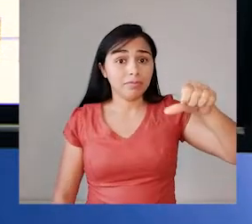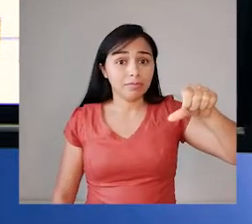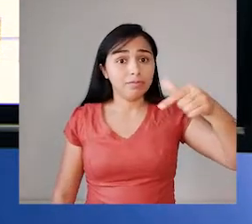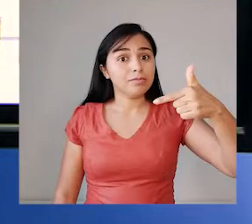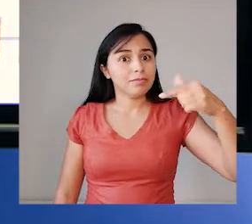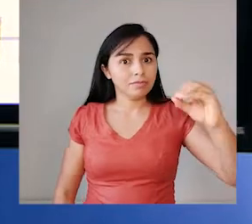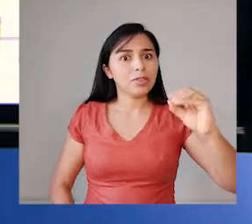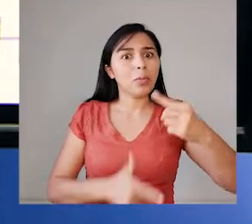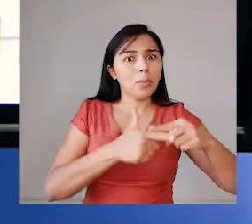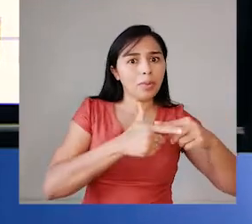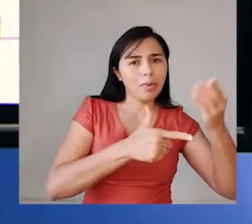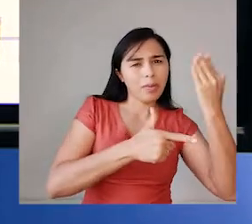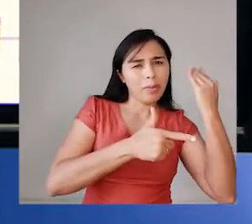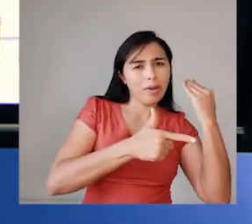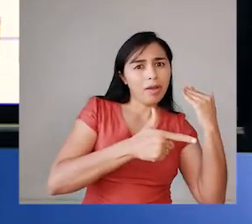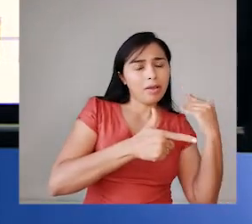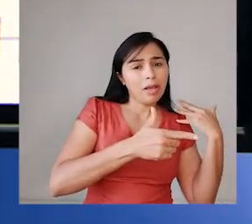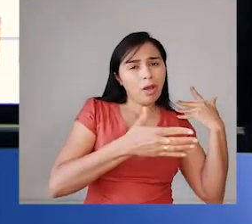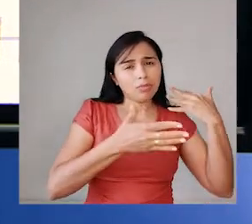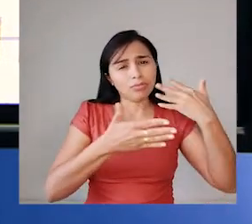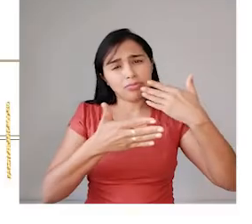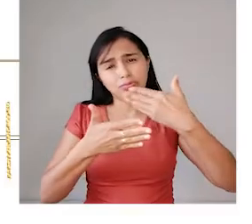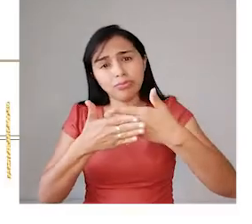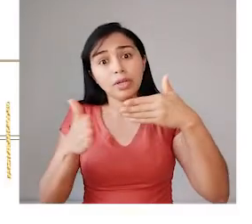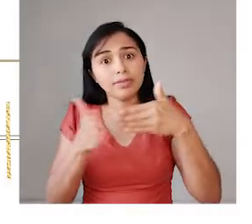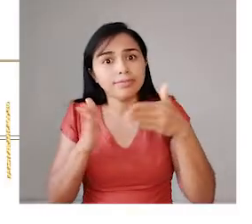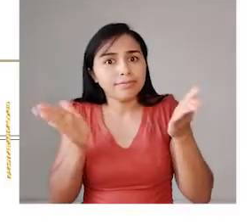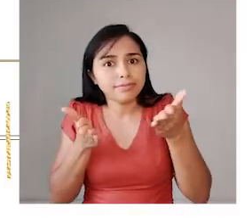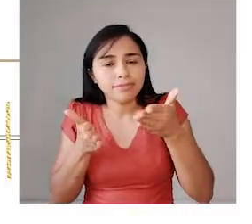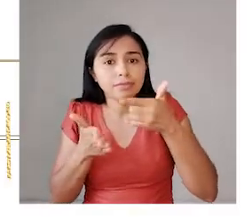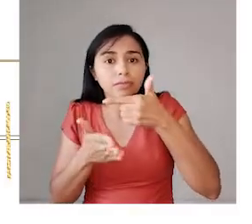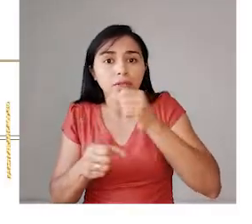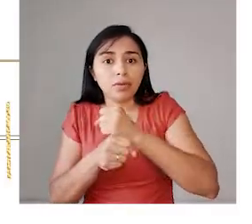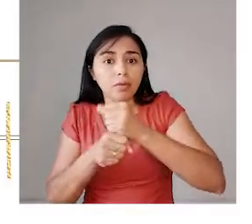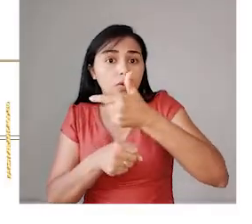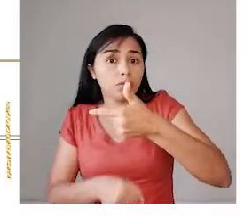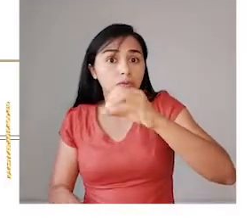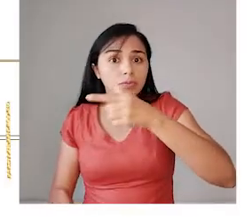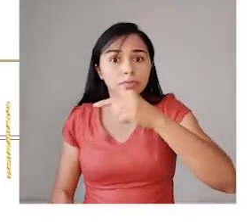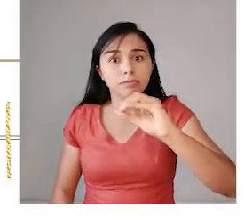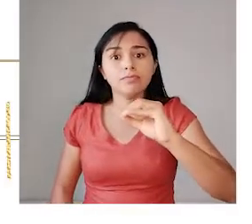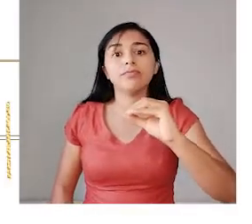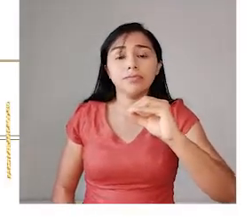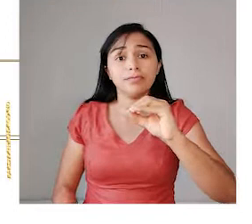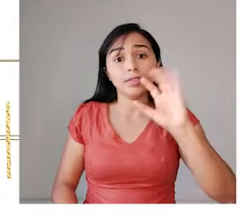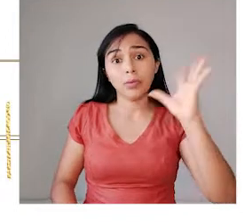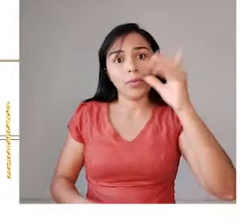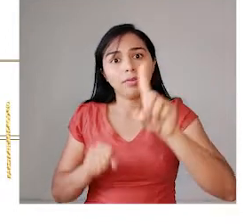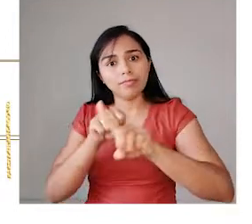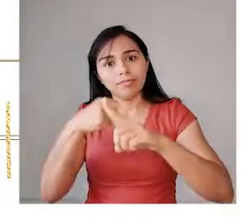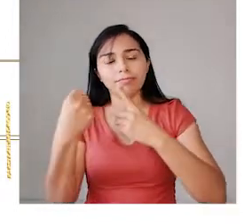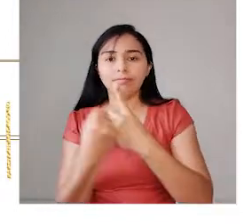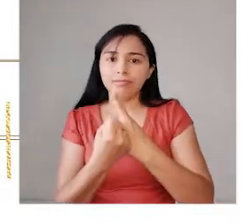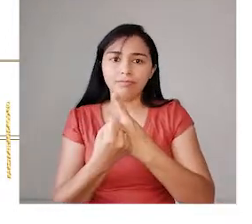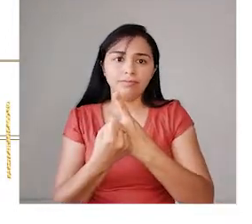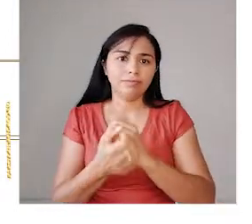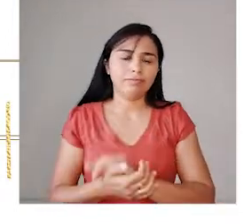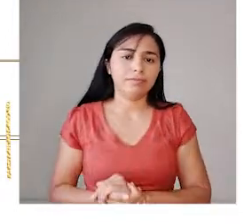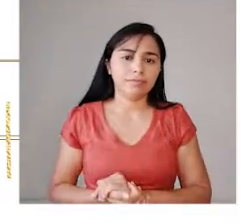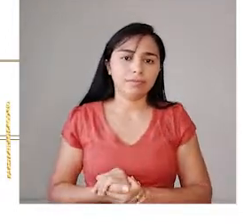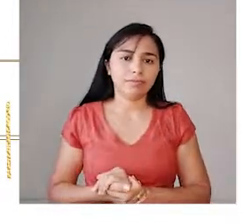nossa vida em 2020. Na nossa vida como sociedade, obviamente. Um dado sobre esse